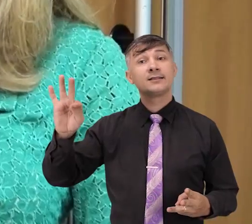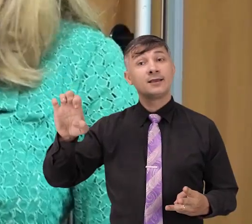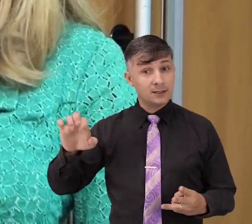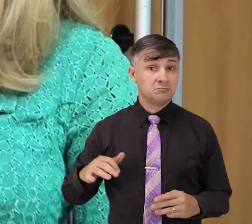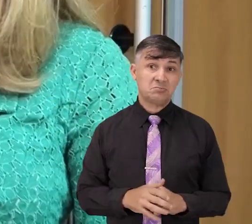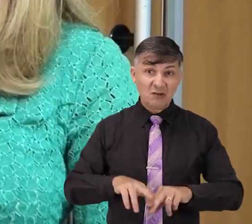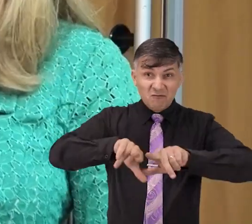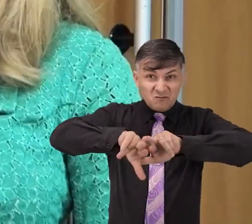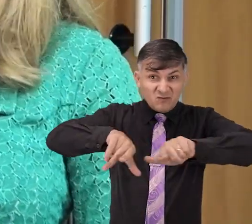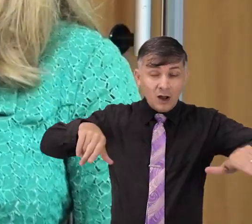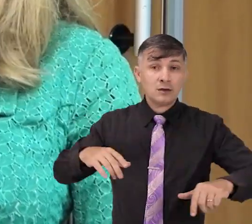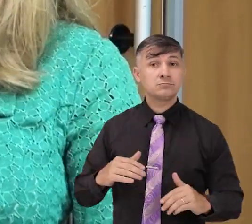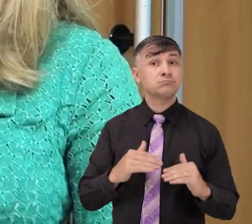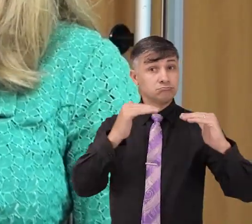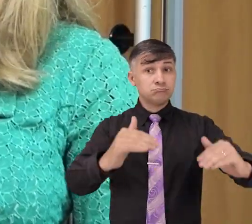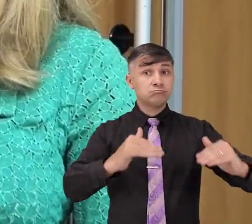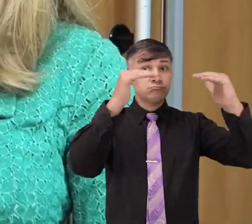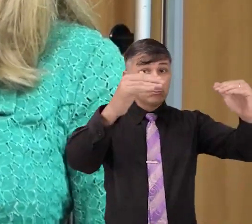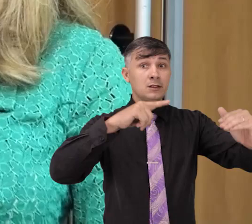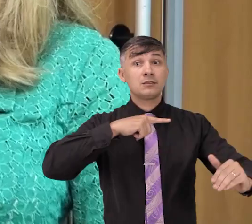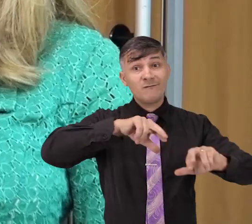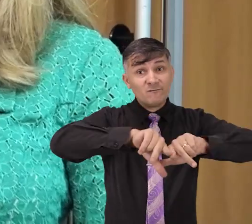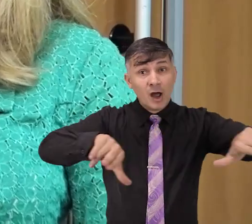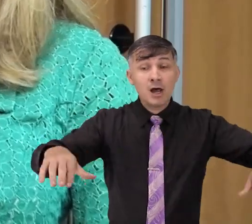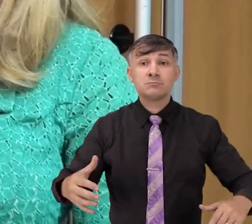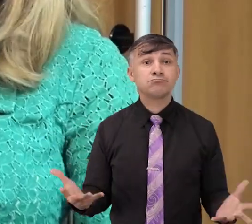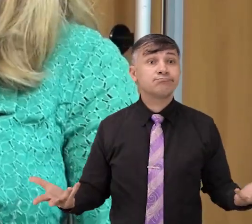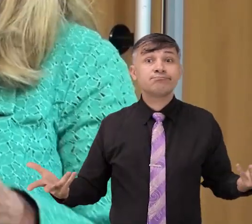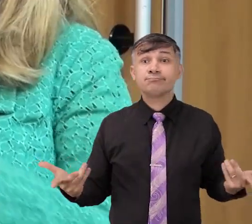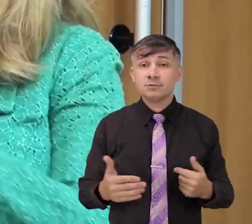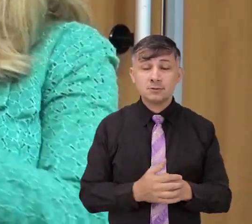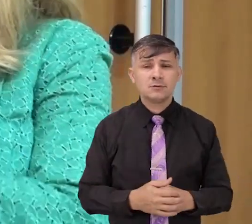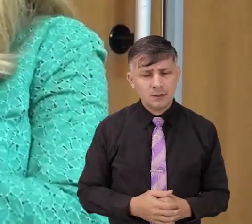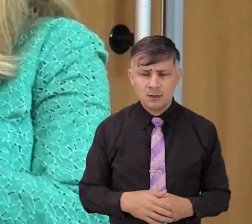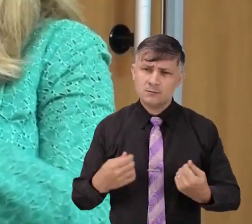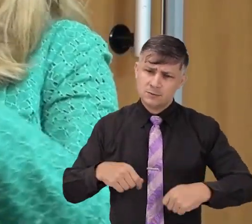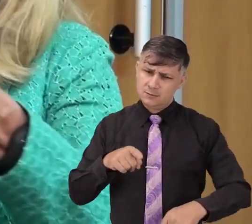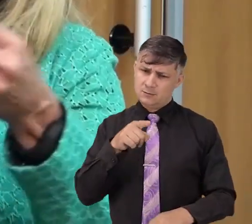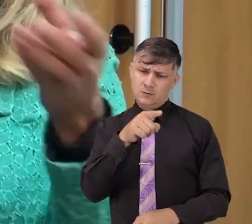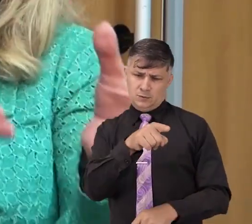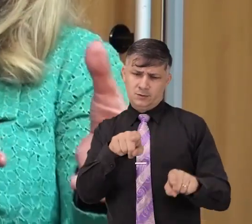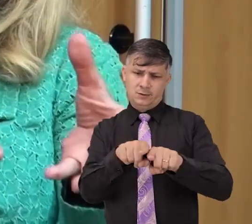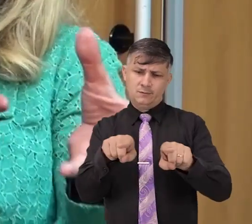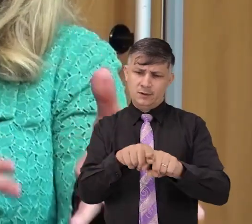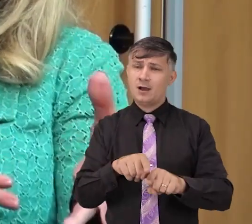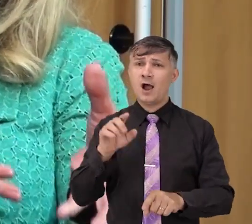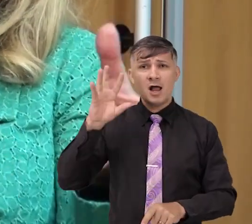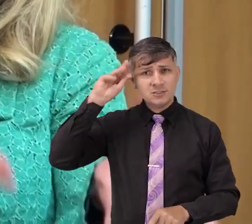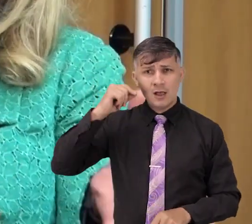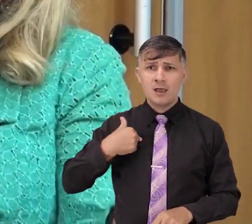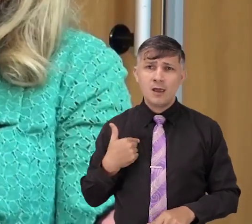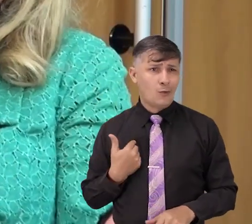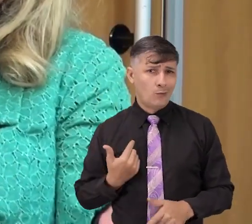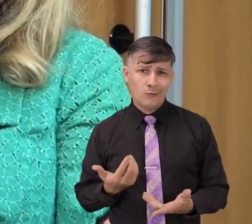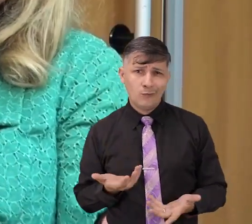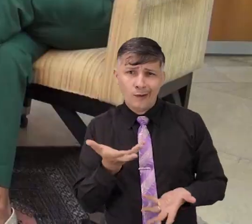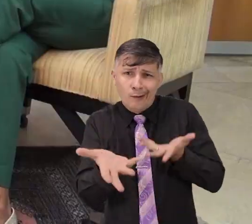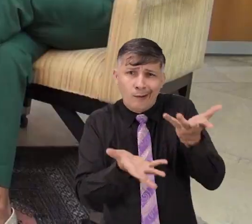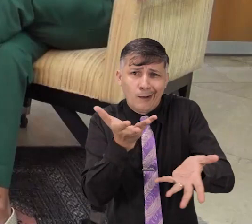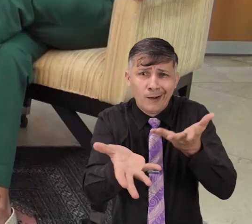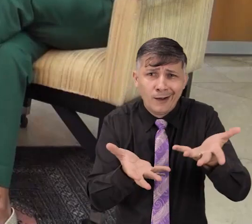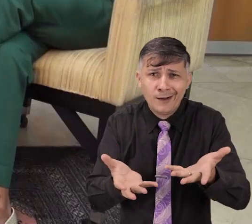E hoje nós temos grandes magistrados, né? Cristina, se eu falar em você, vão achar que eu estou puxando seu saco